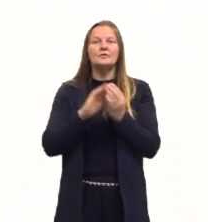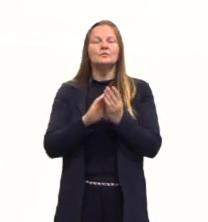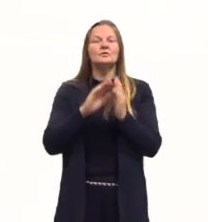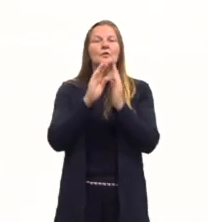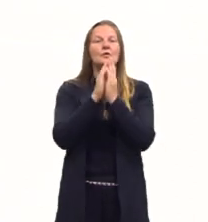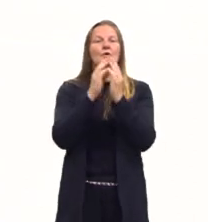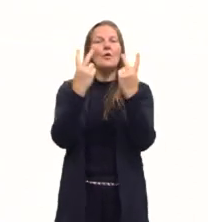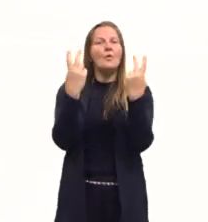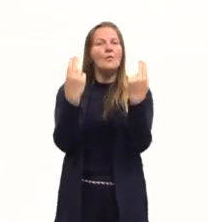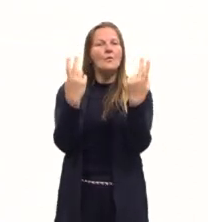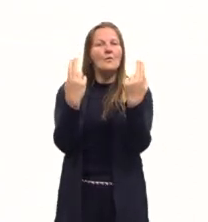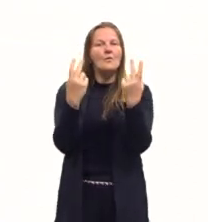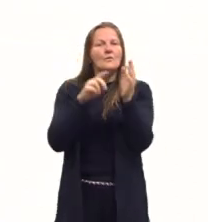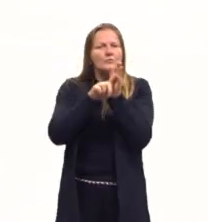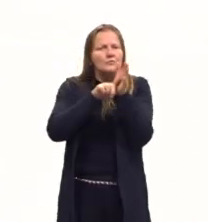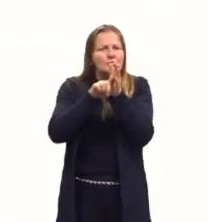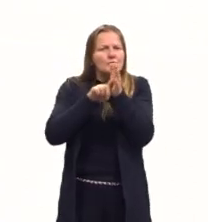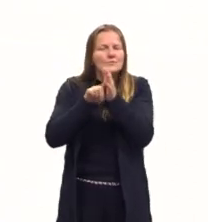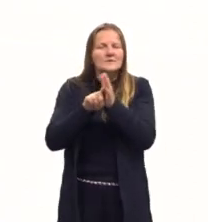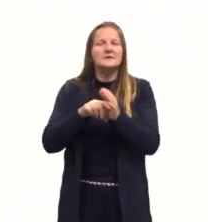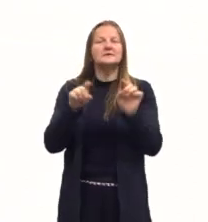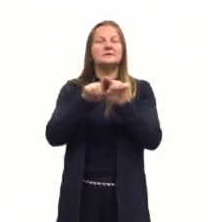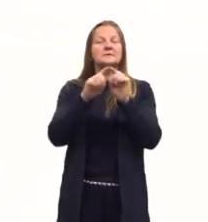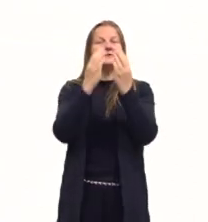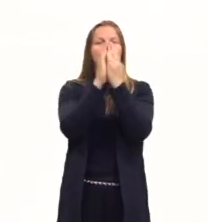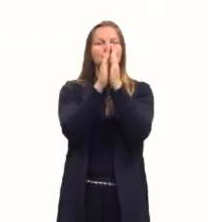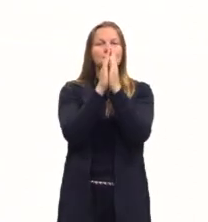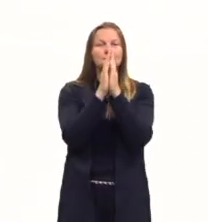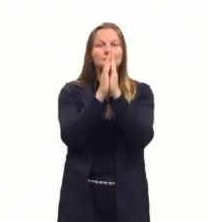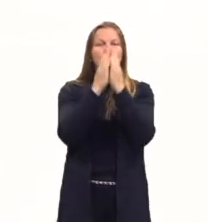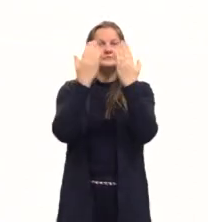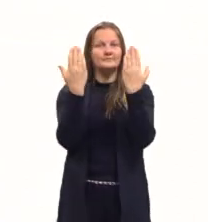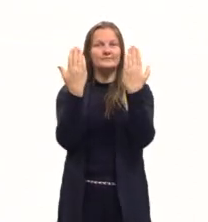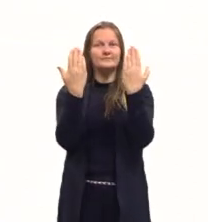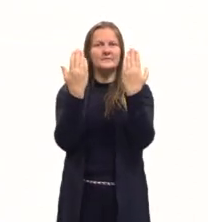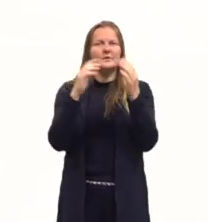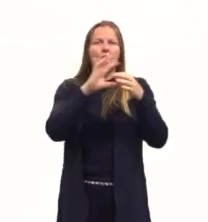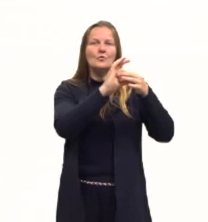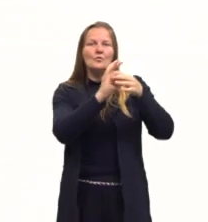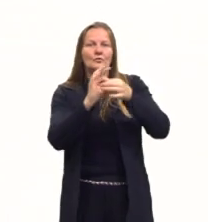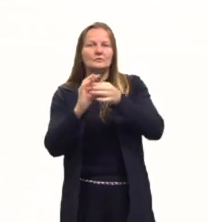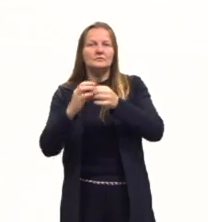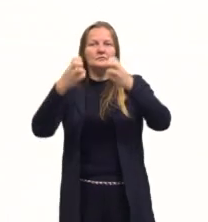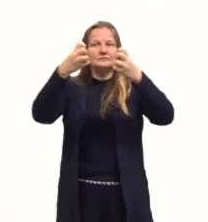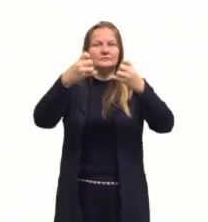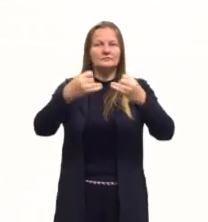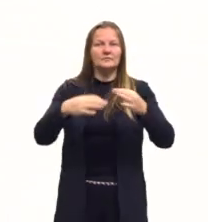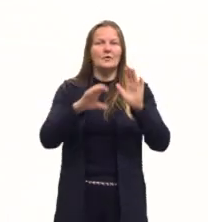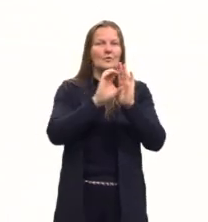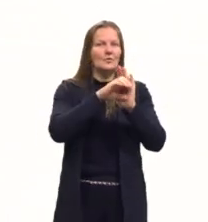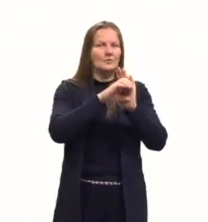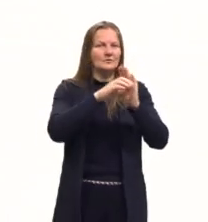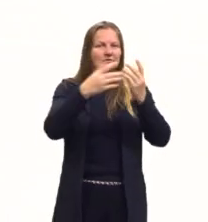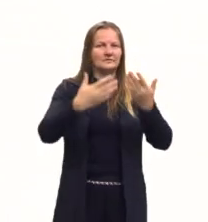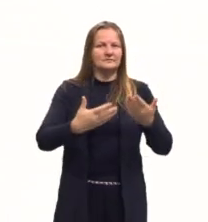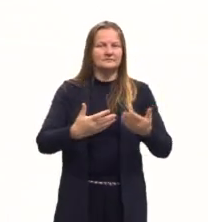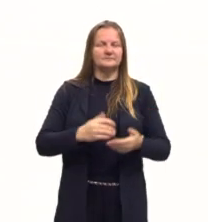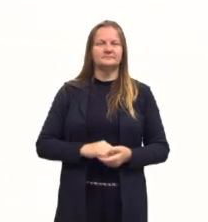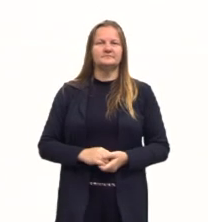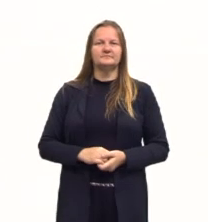homologia e analogia contextualização em em termos e conceitos